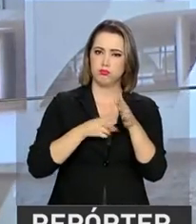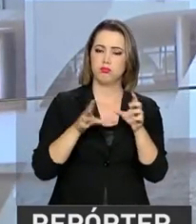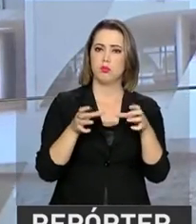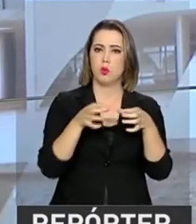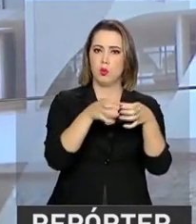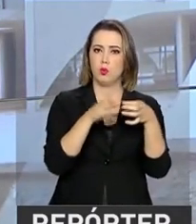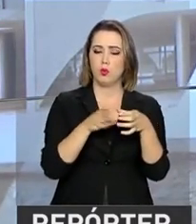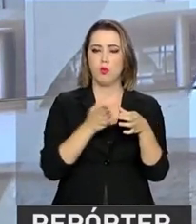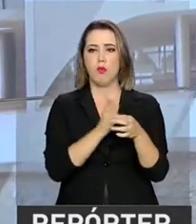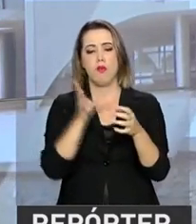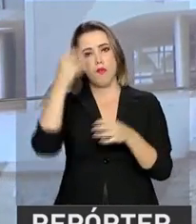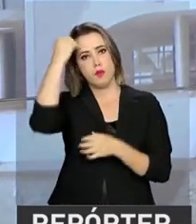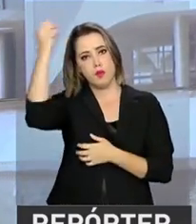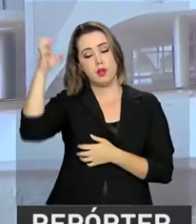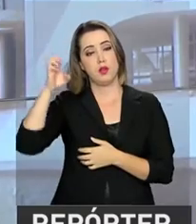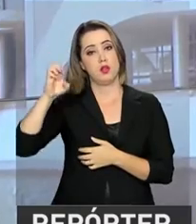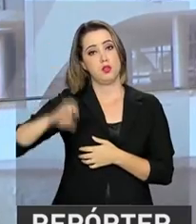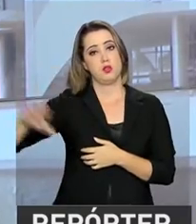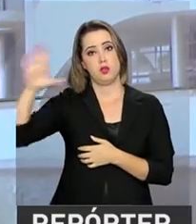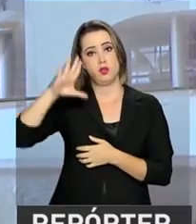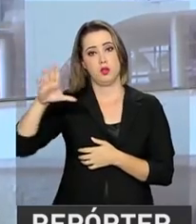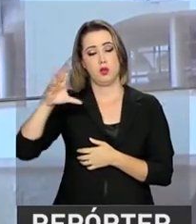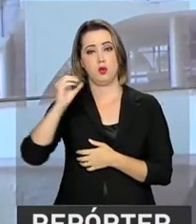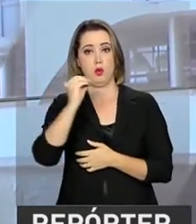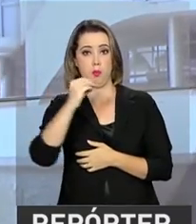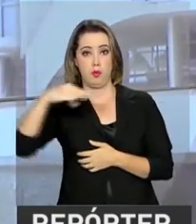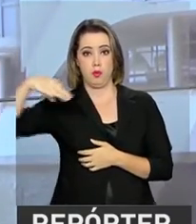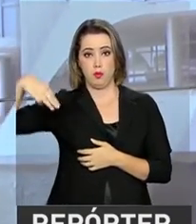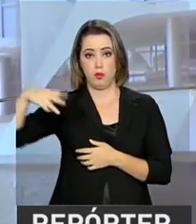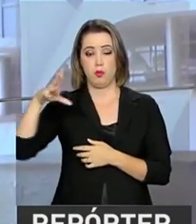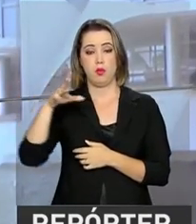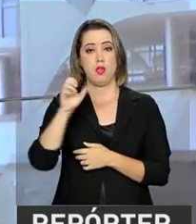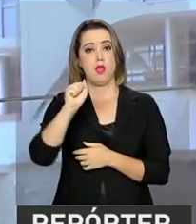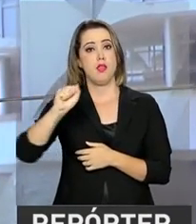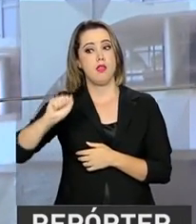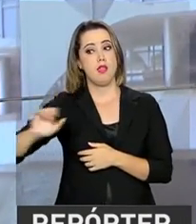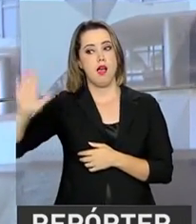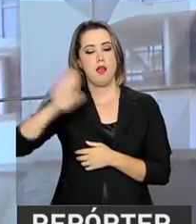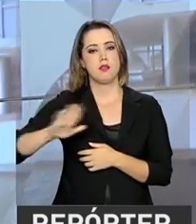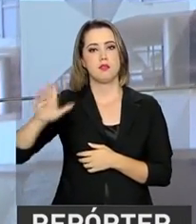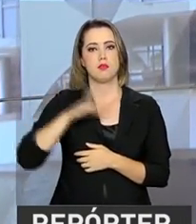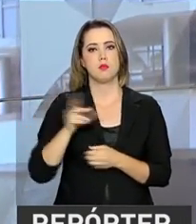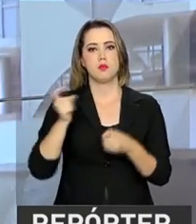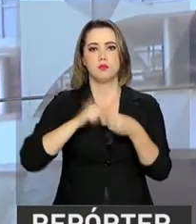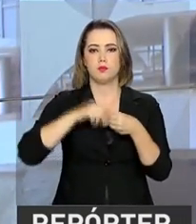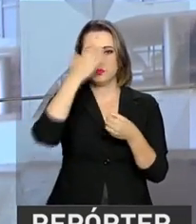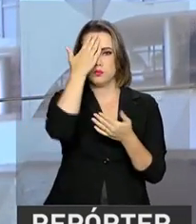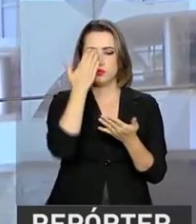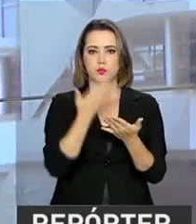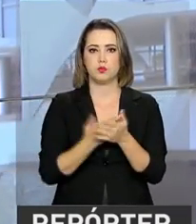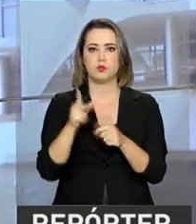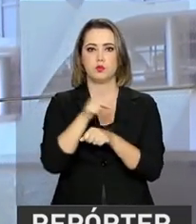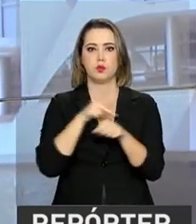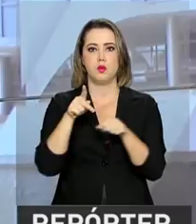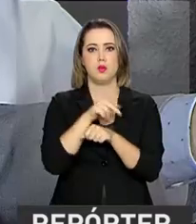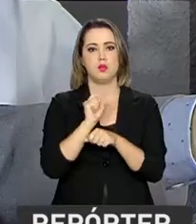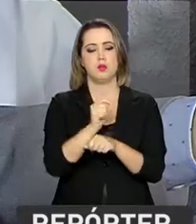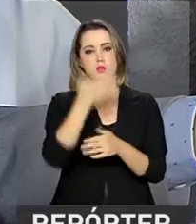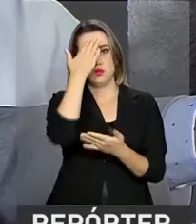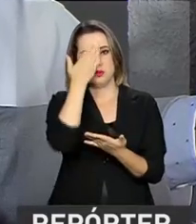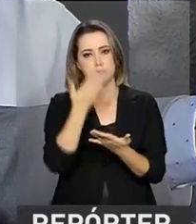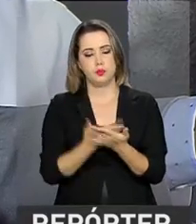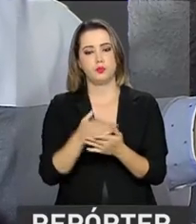viajar à europa oriente médio e ásia para reconquistar a confiança dos países compradores da carne brasileira